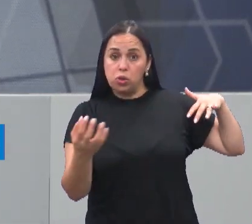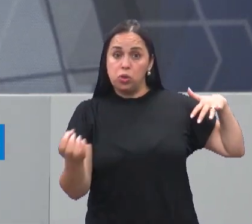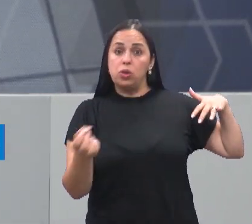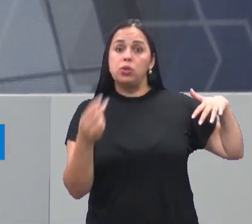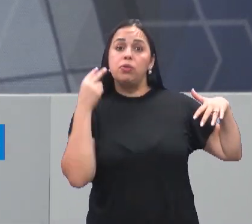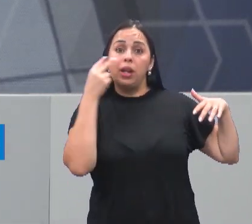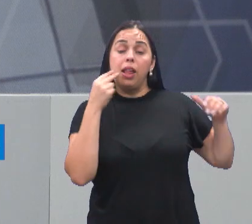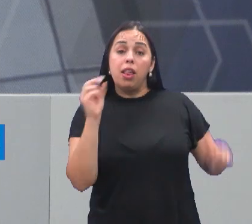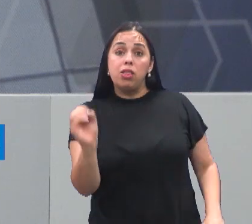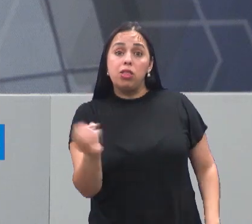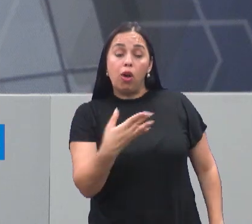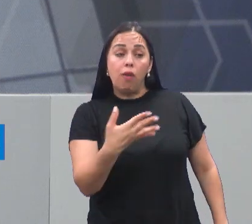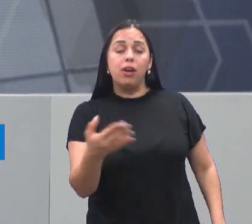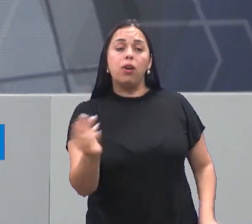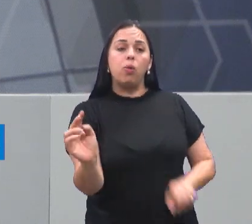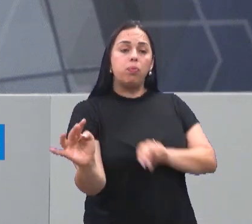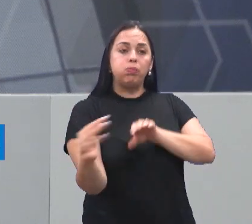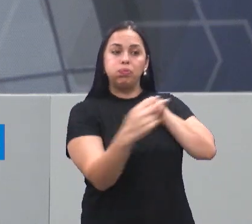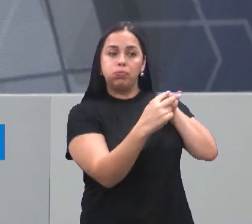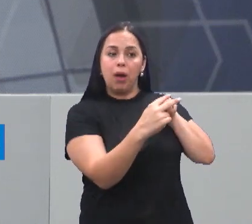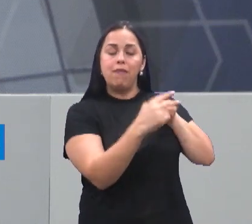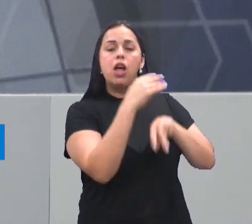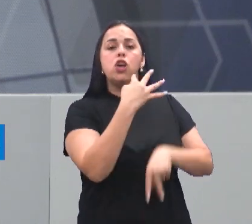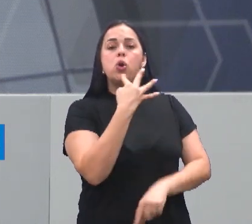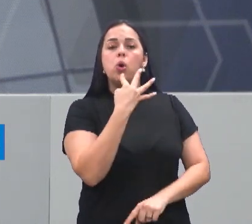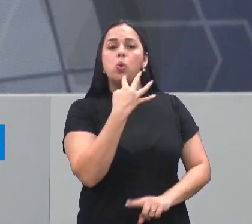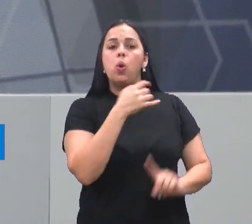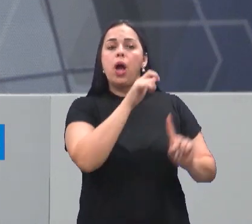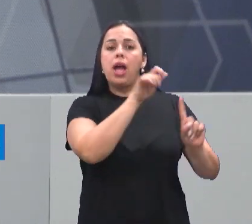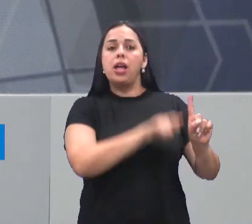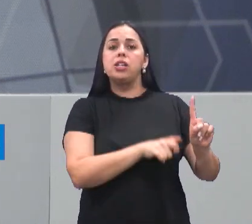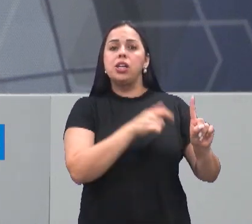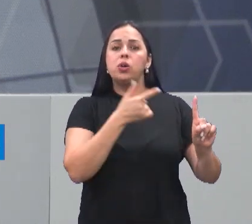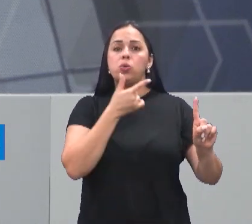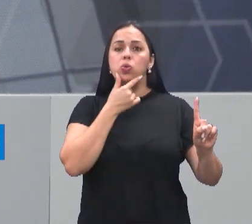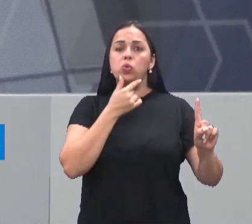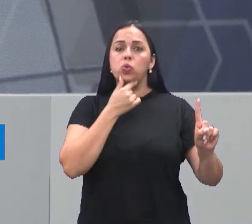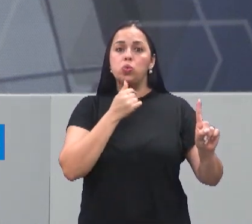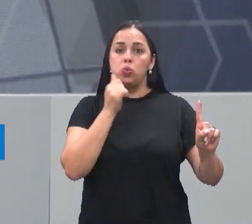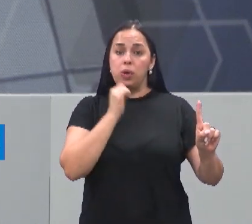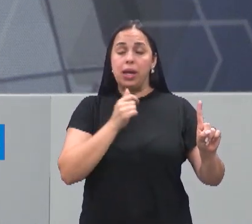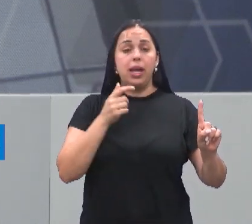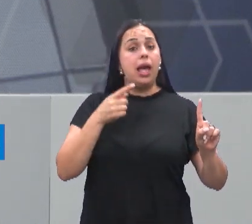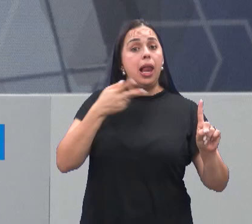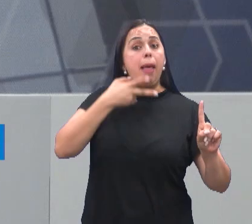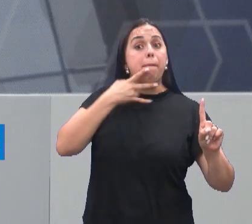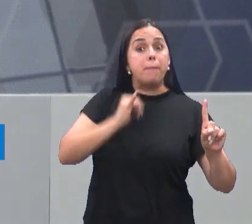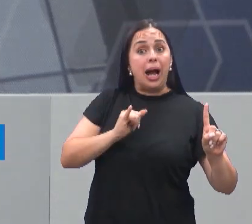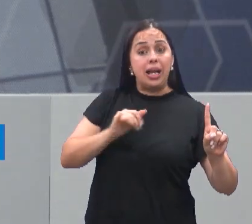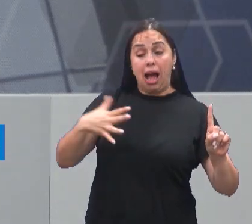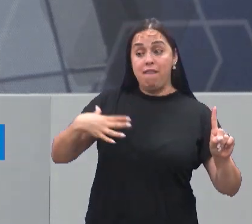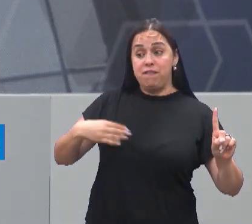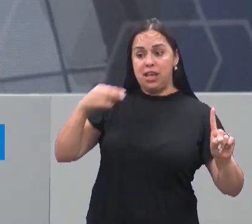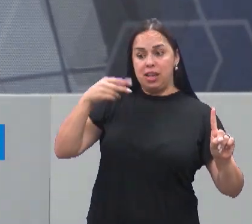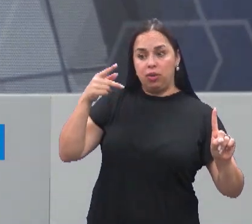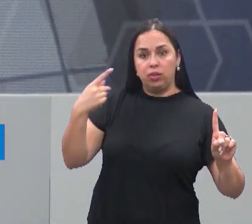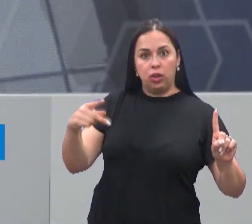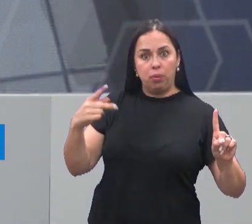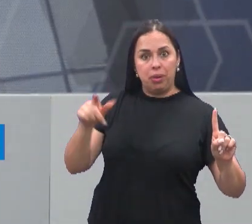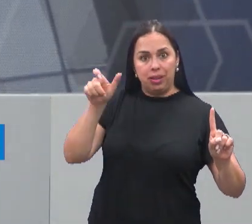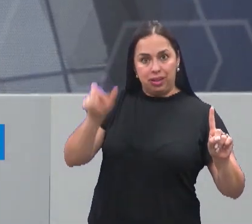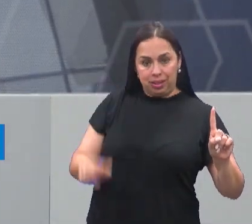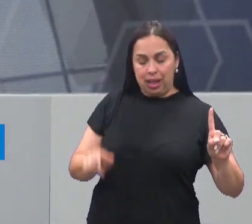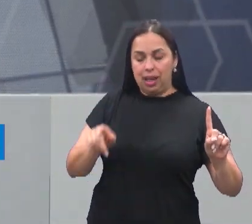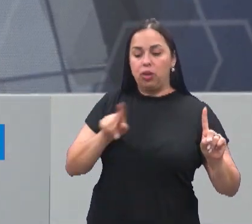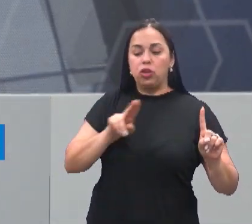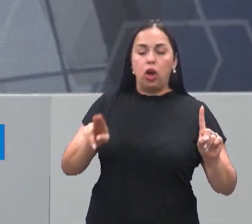vereadores, conheça quem é o pai da Priscila. Aí, estou falando de